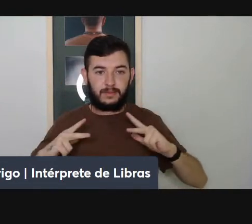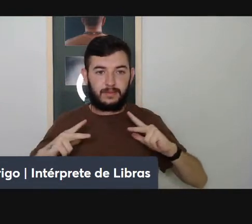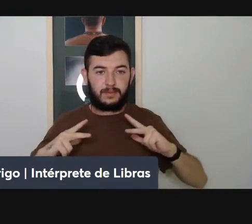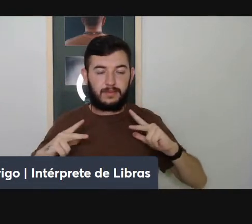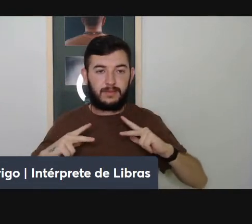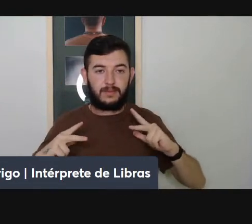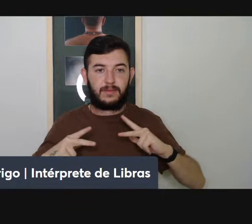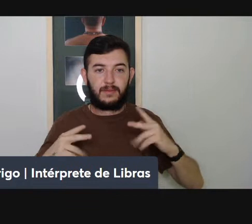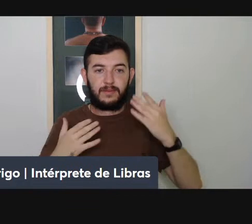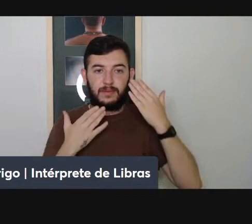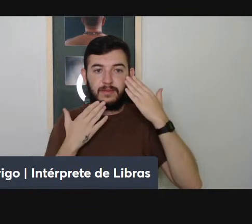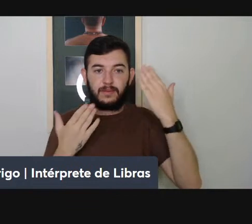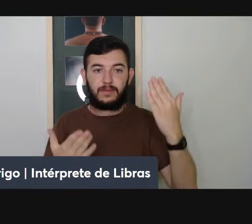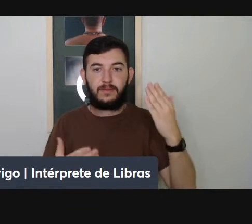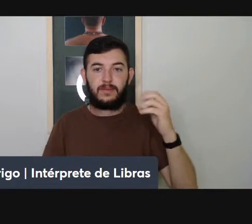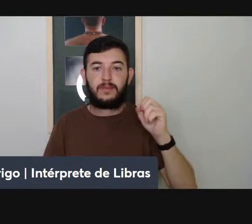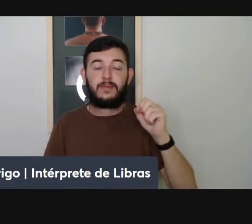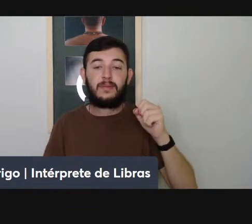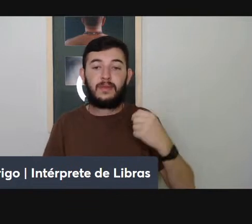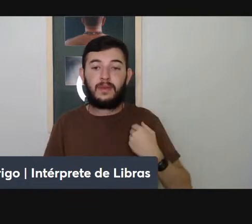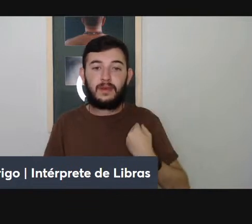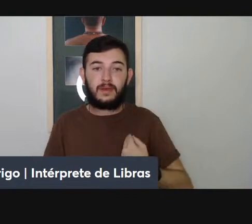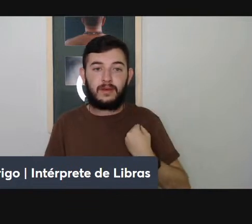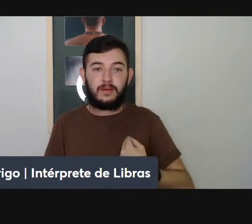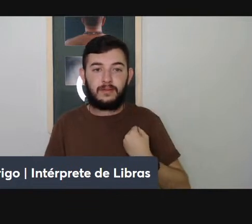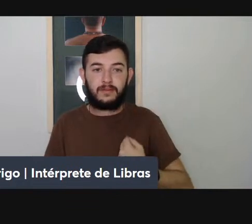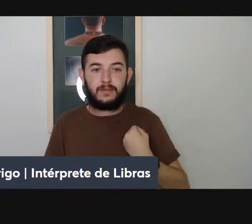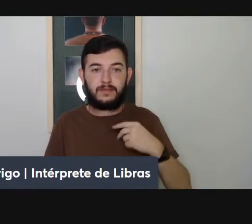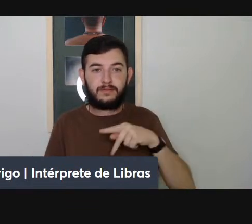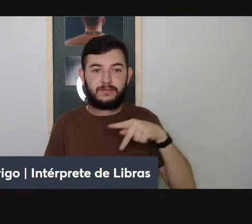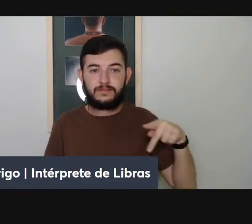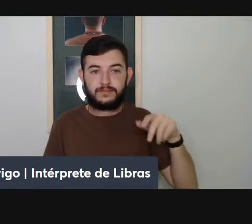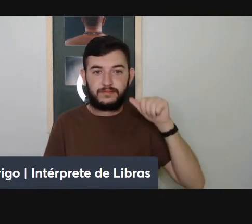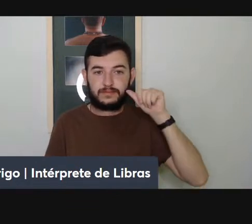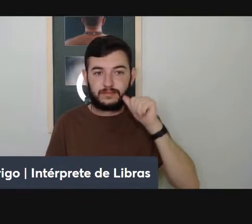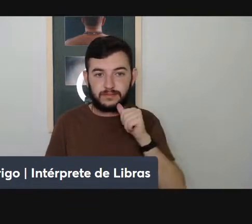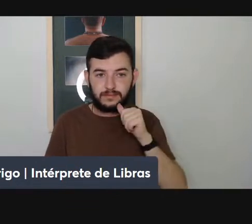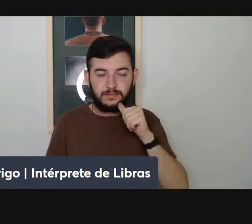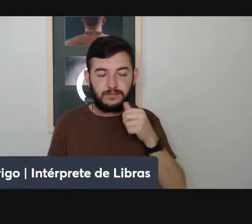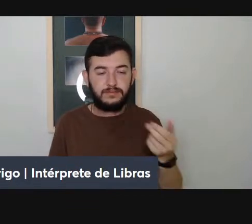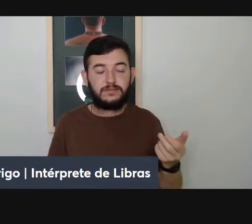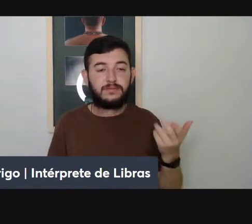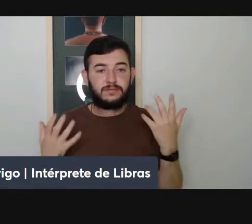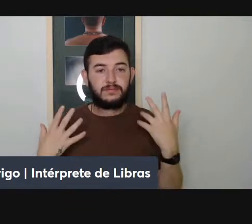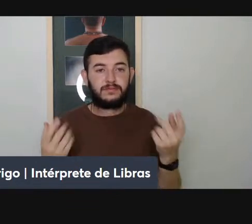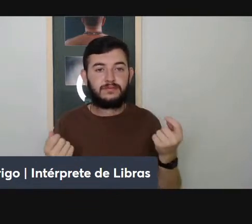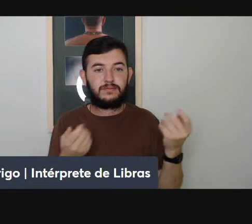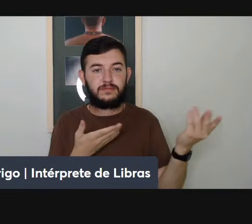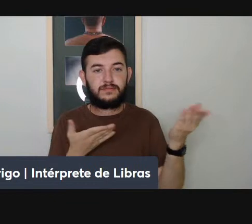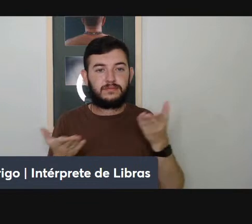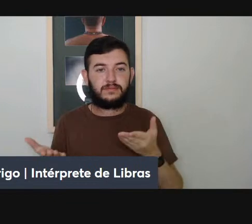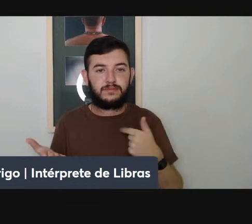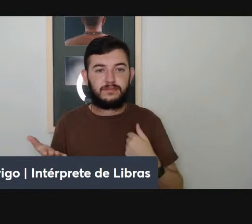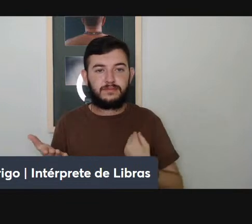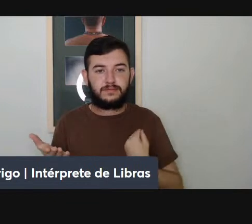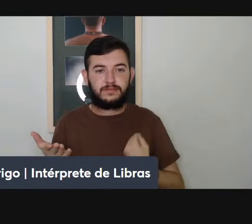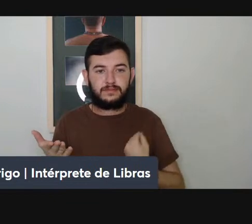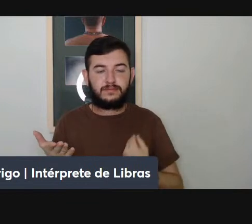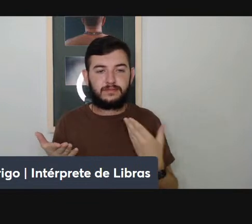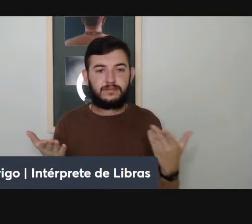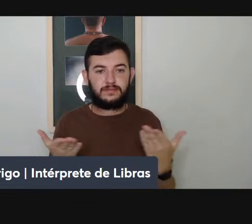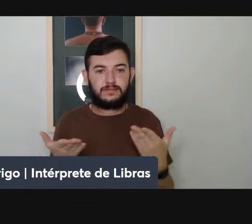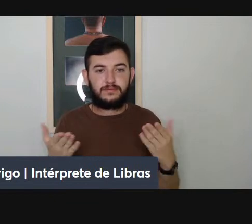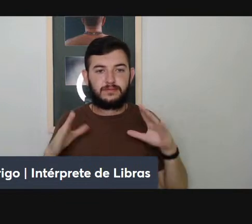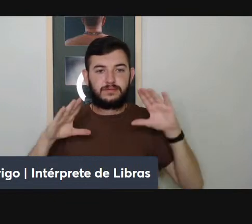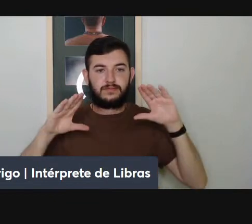da professora Rayon Connell, que aceitou esse convite para estar aqui conosco hoje à noite, abordando